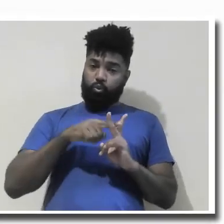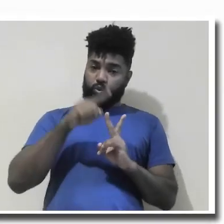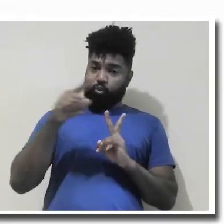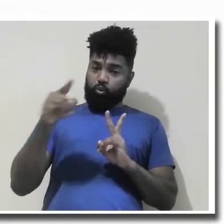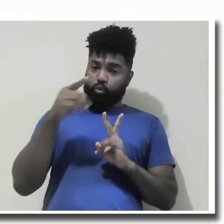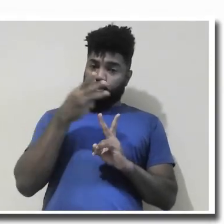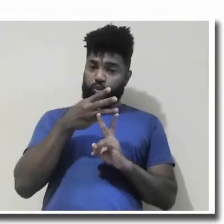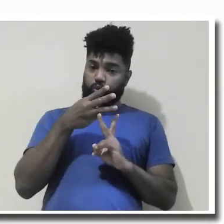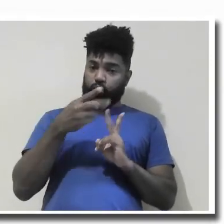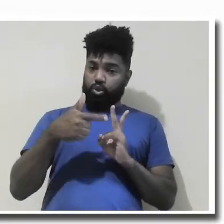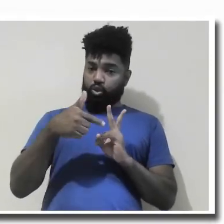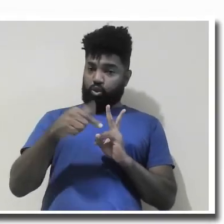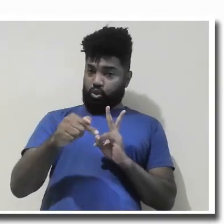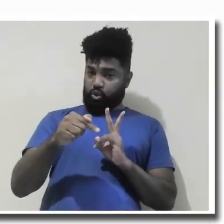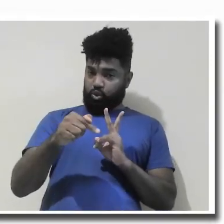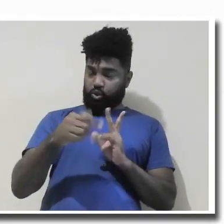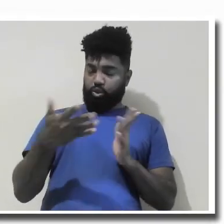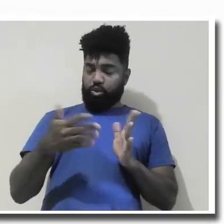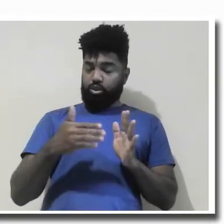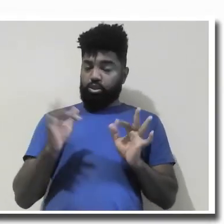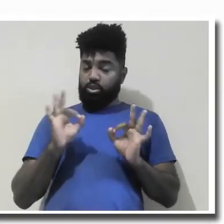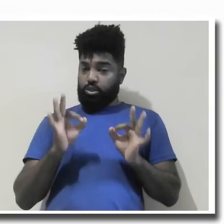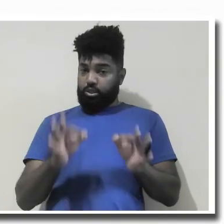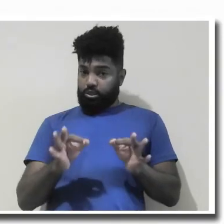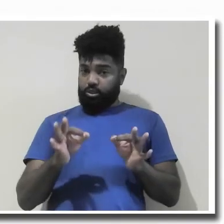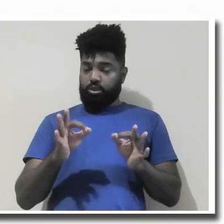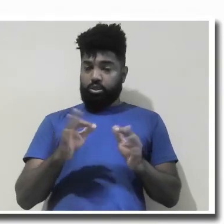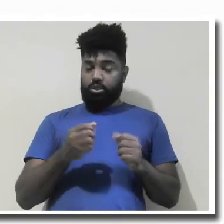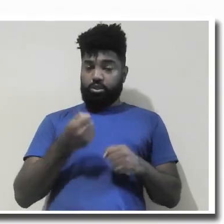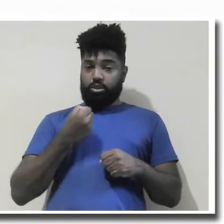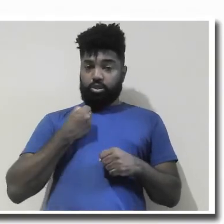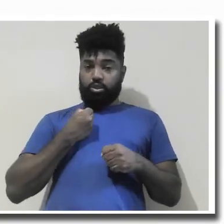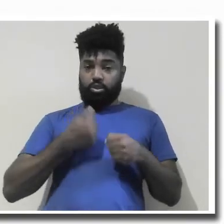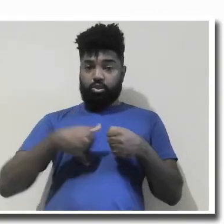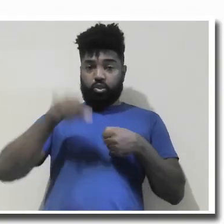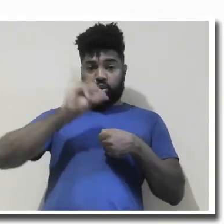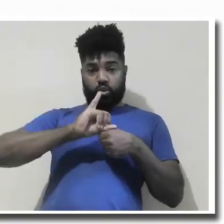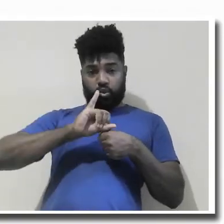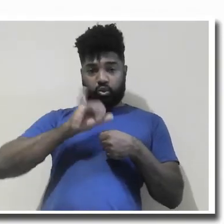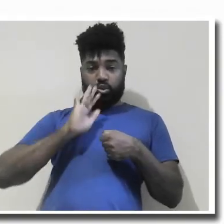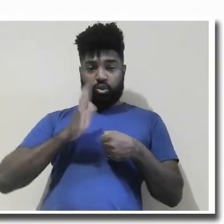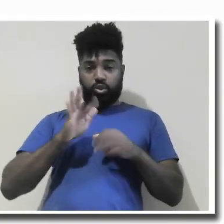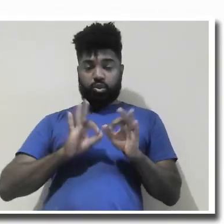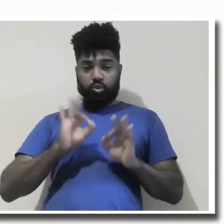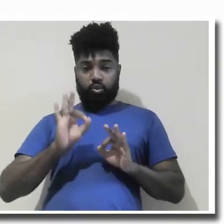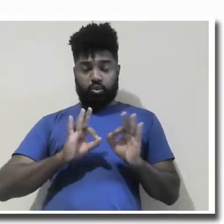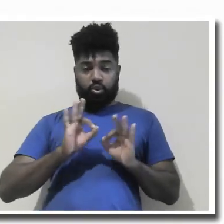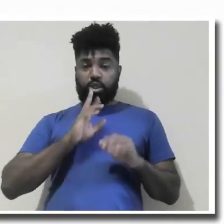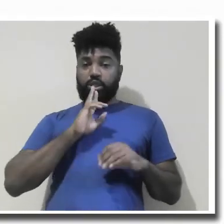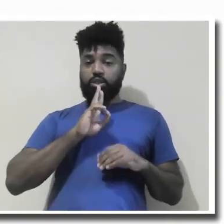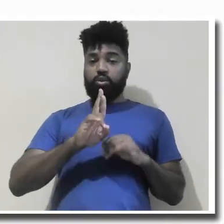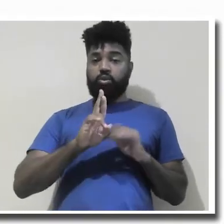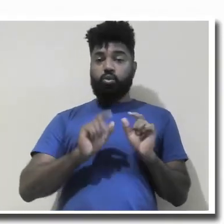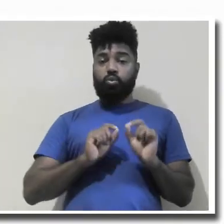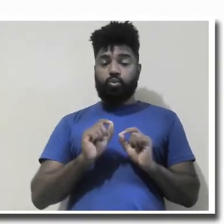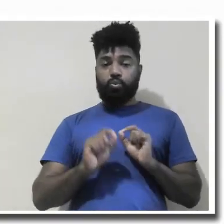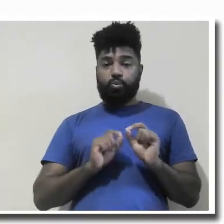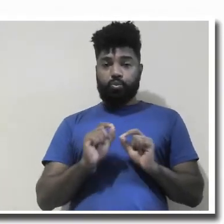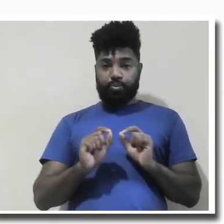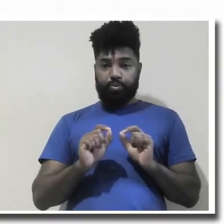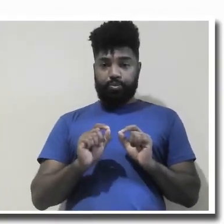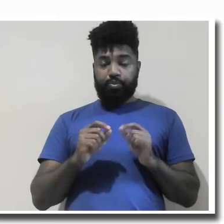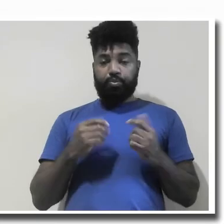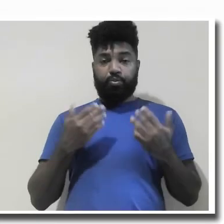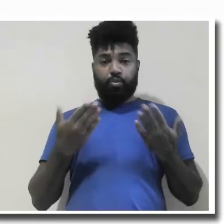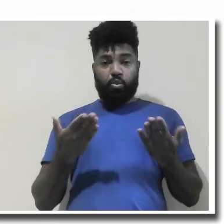assim como definirmos e relacionamos com a exponenciação, basta respondermos